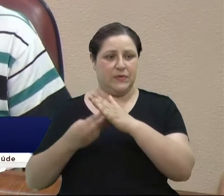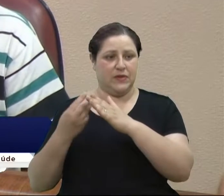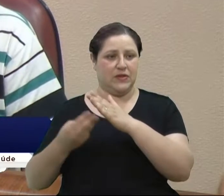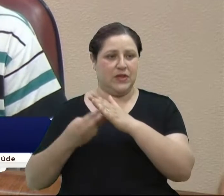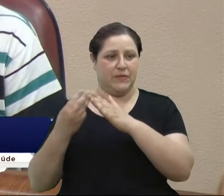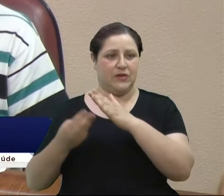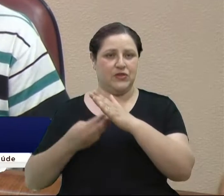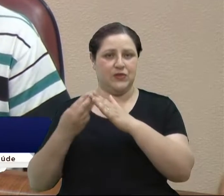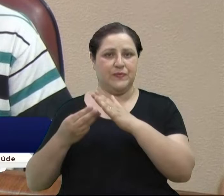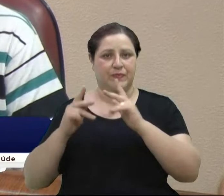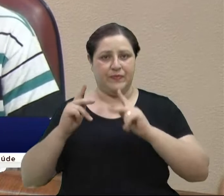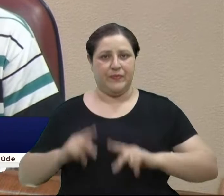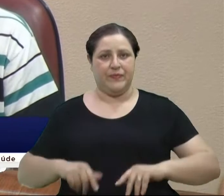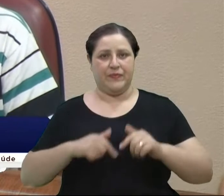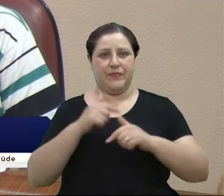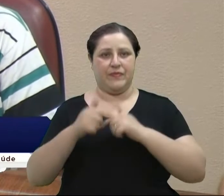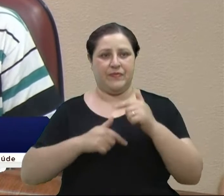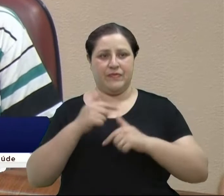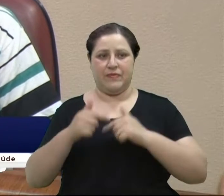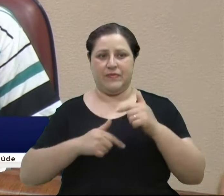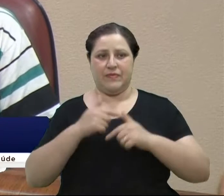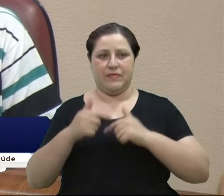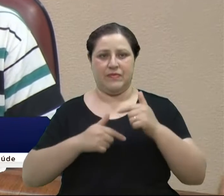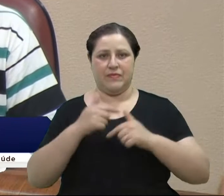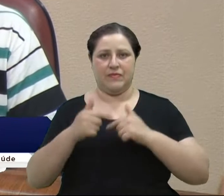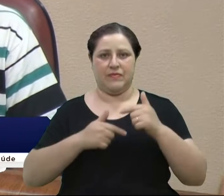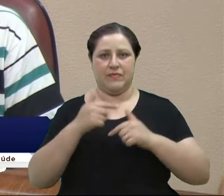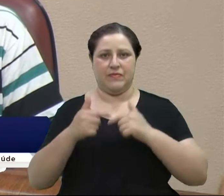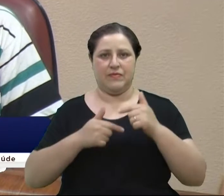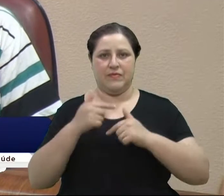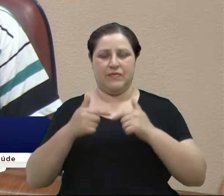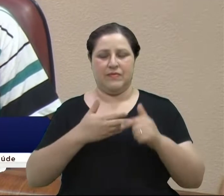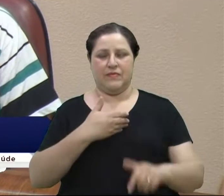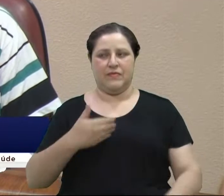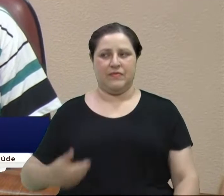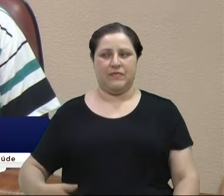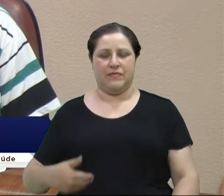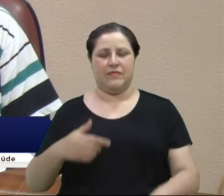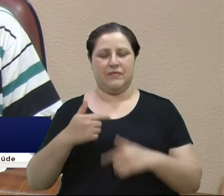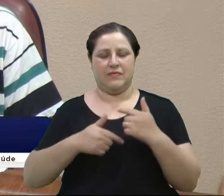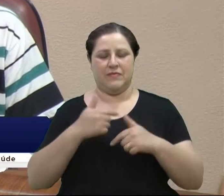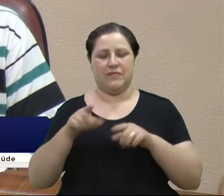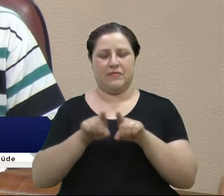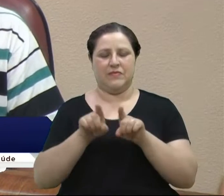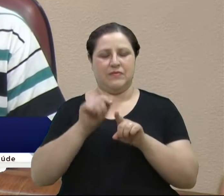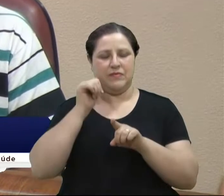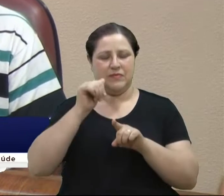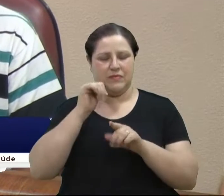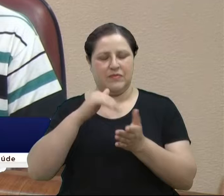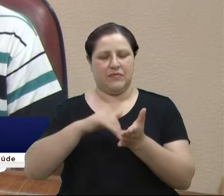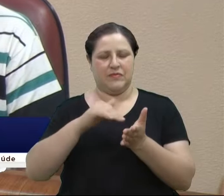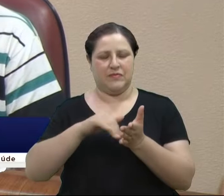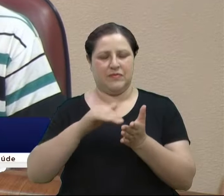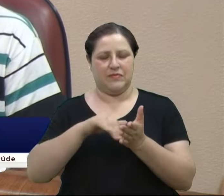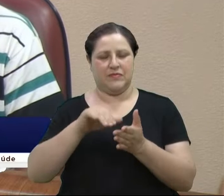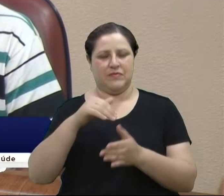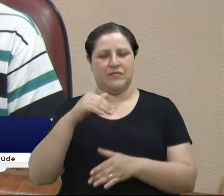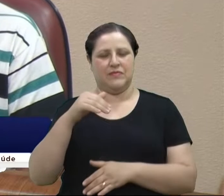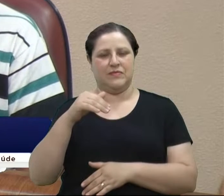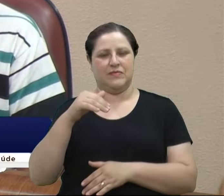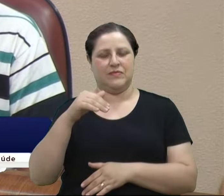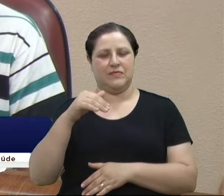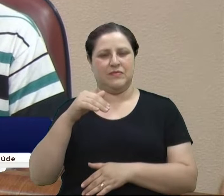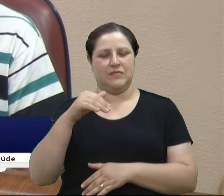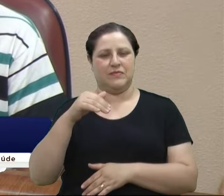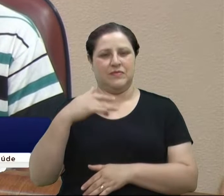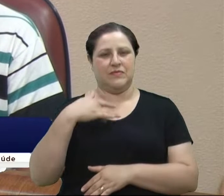são funcionários públicos de carreira e, de forma pontual, a Secretaria Municipal de Saúde consegue conduzir melhor os trabalhos.